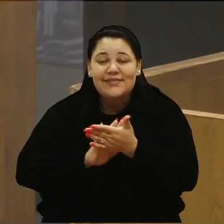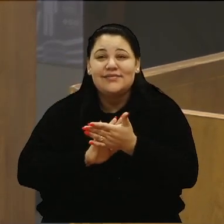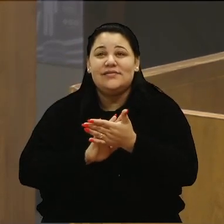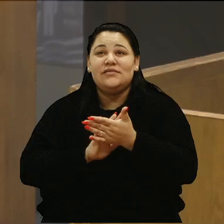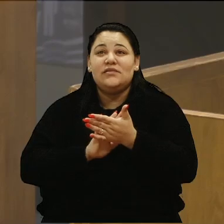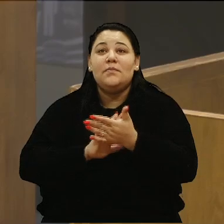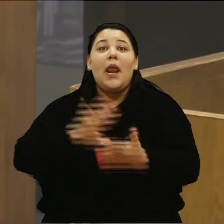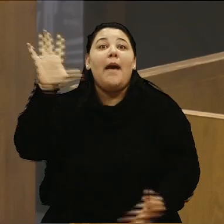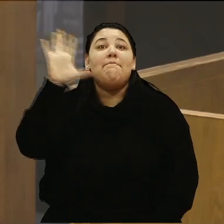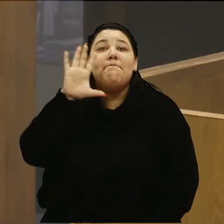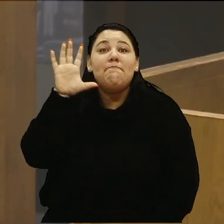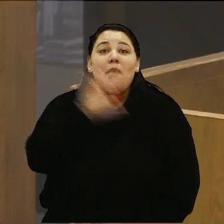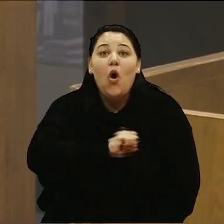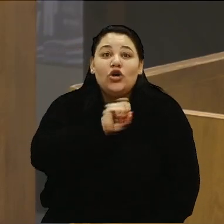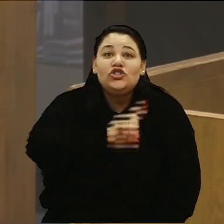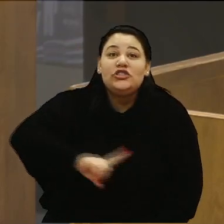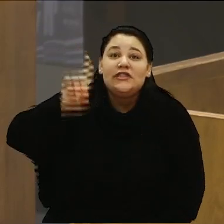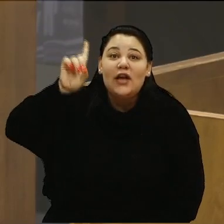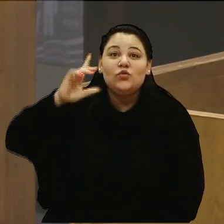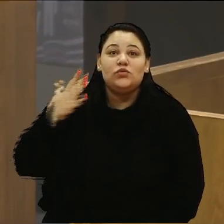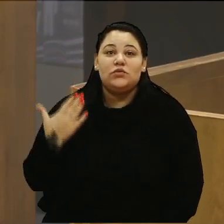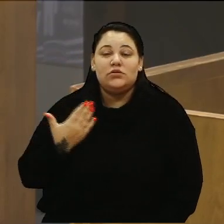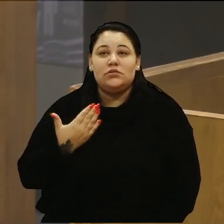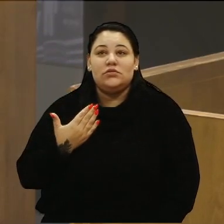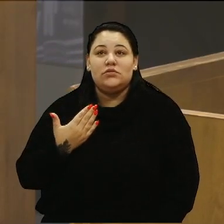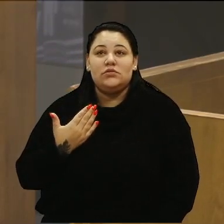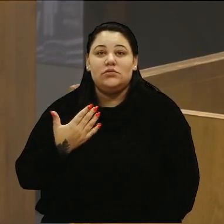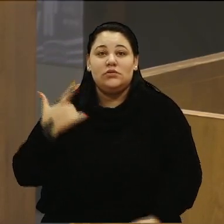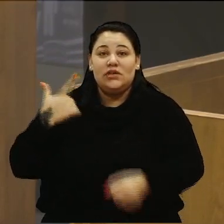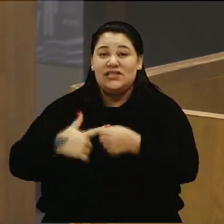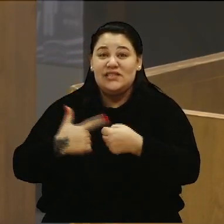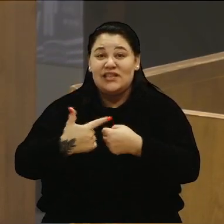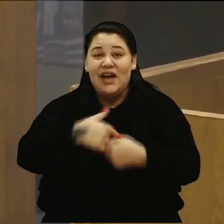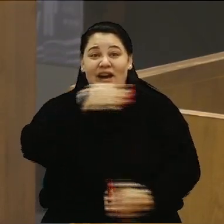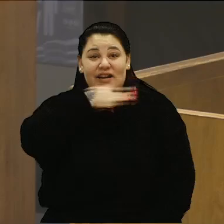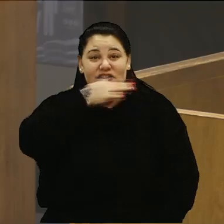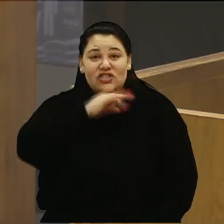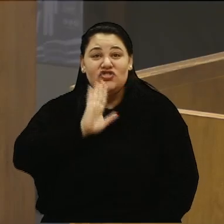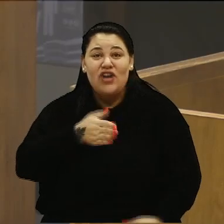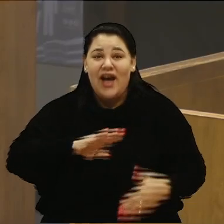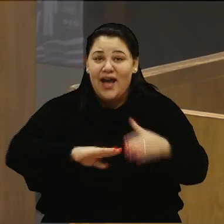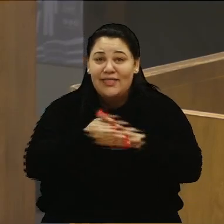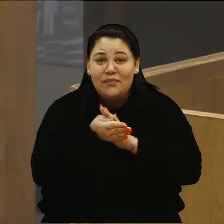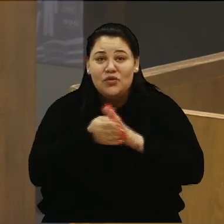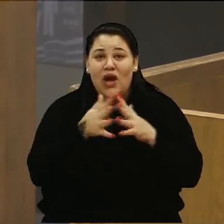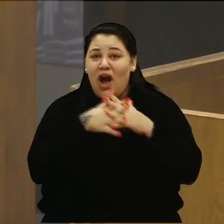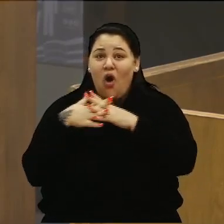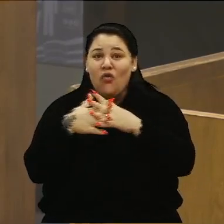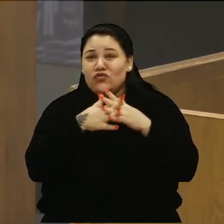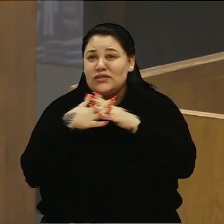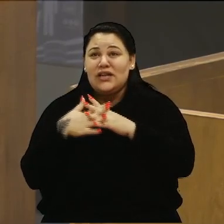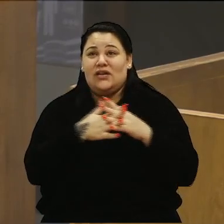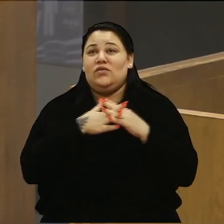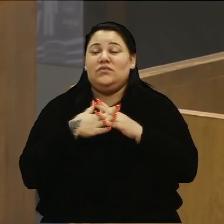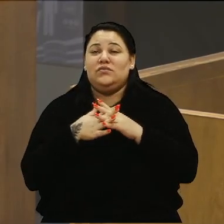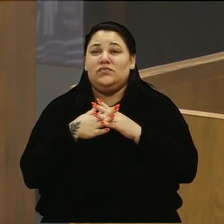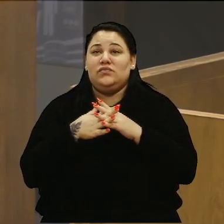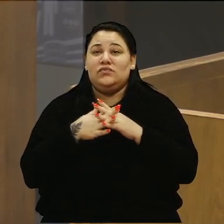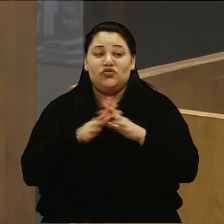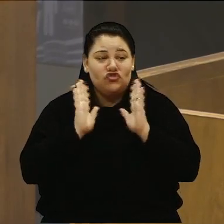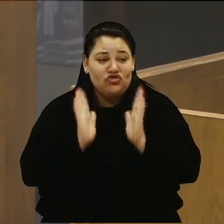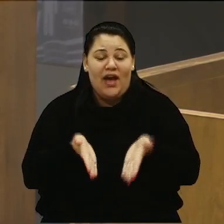Pelo amor de Deus. A cidade de Caxias do Sul já se acostumou com esse caos deliberado. Já se